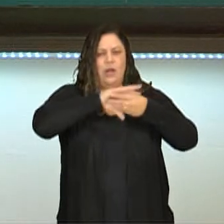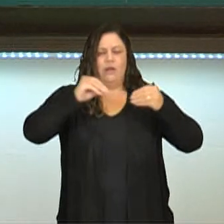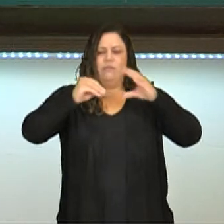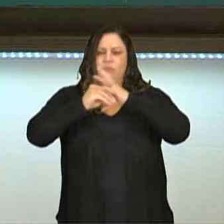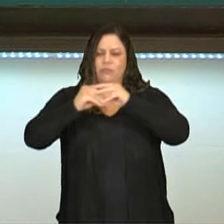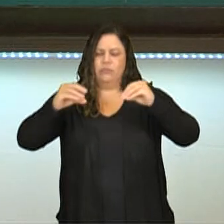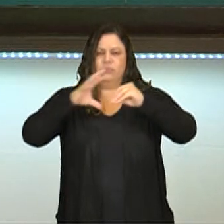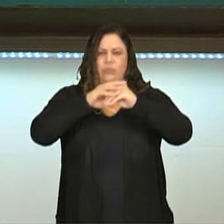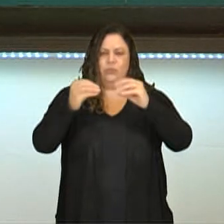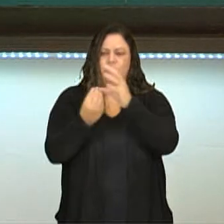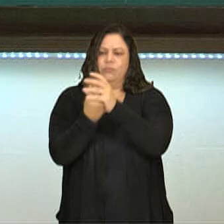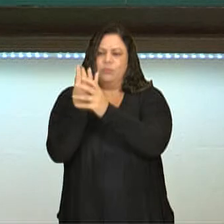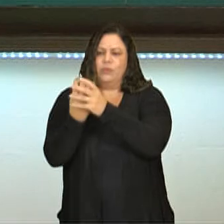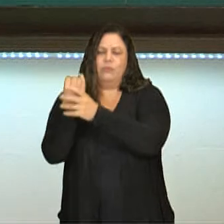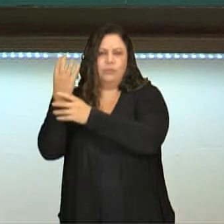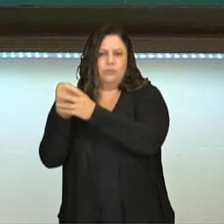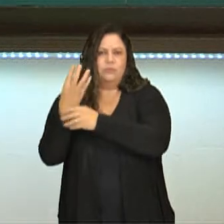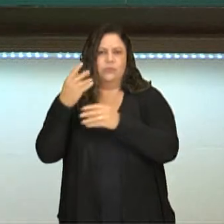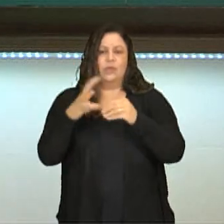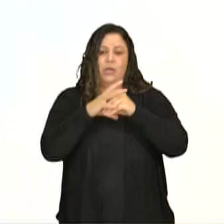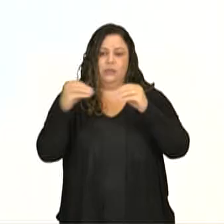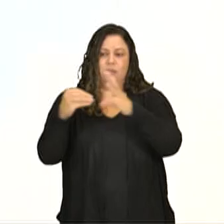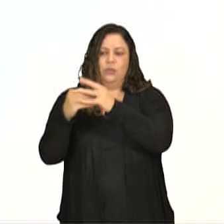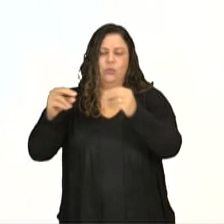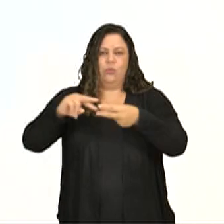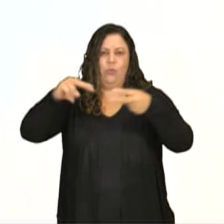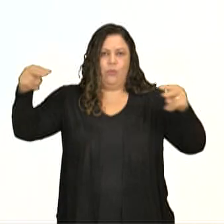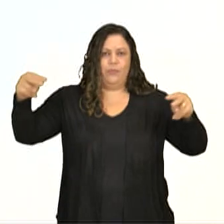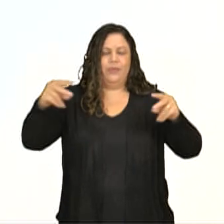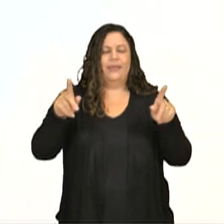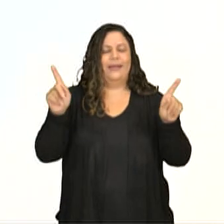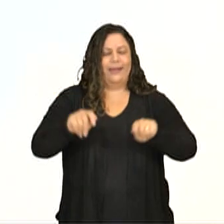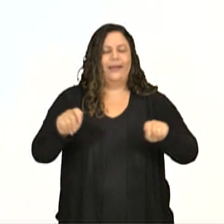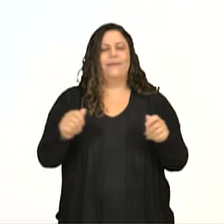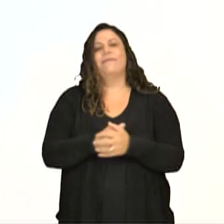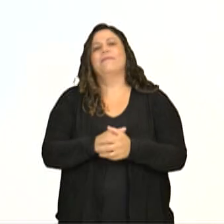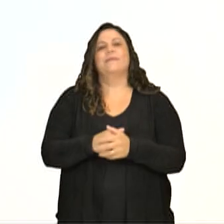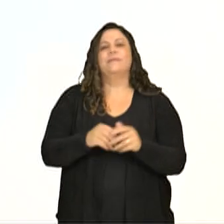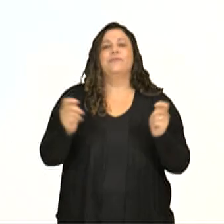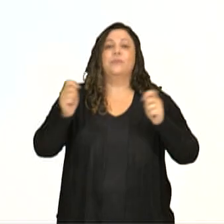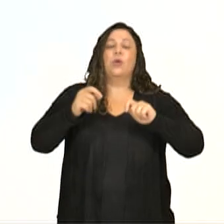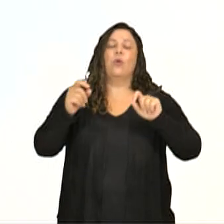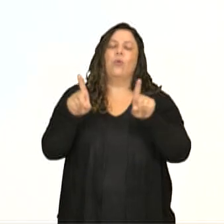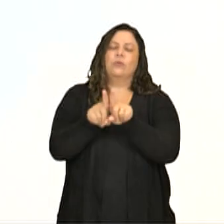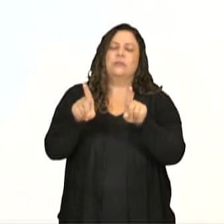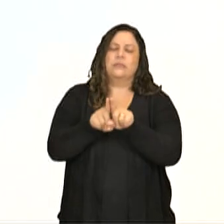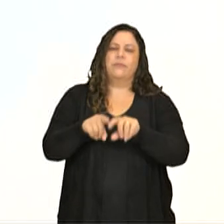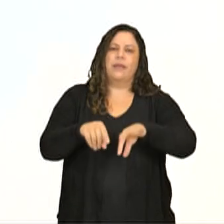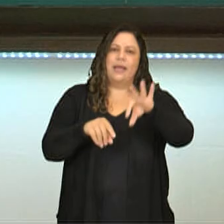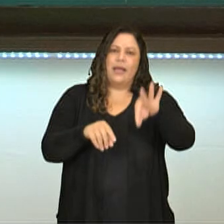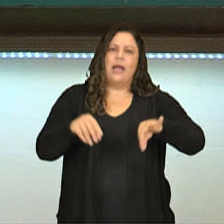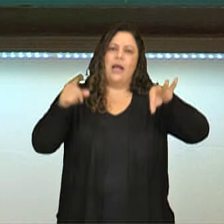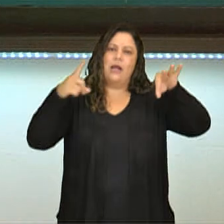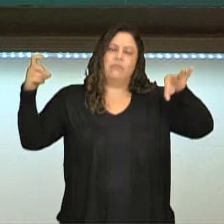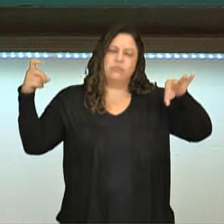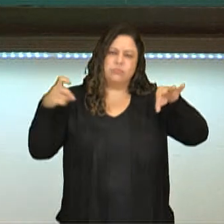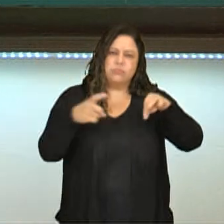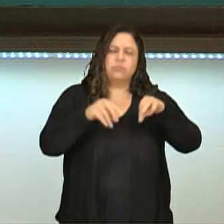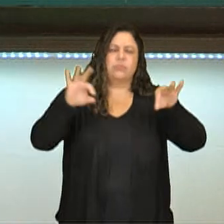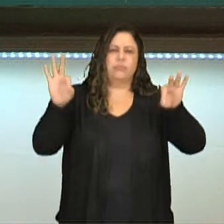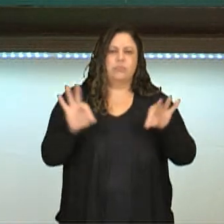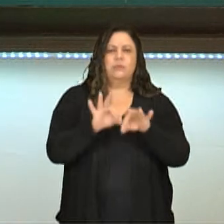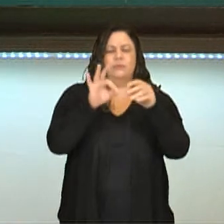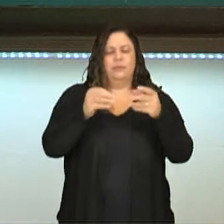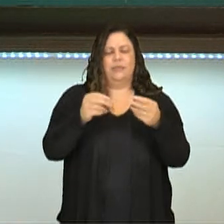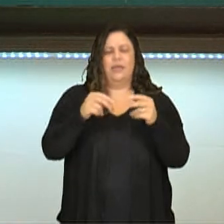broto, alguma forma de ele se copiar, ou de maneira sexuada, que há a fusão de gametas, a variabilidade genética e